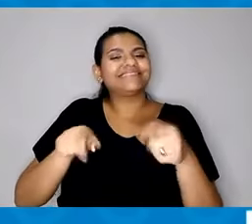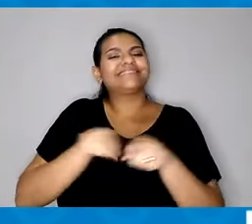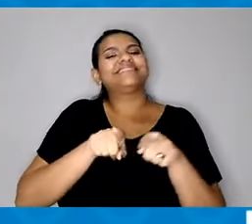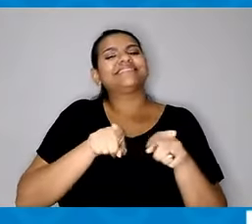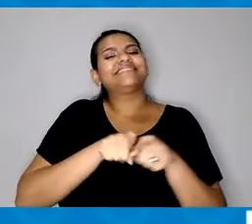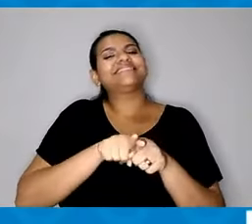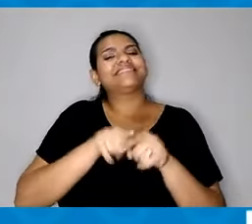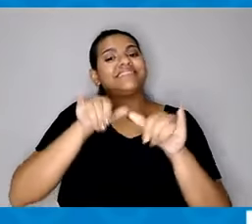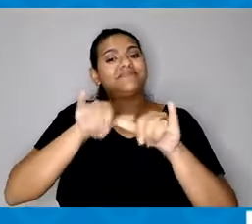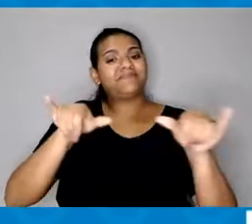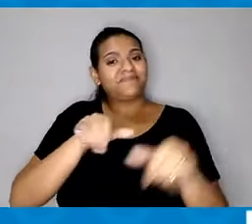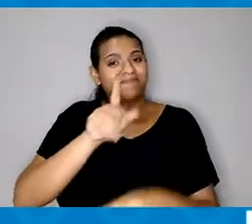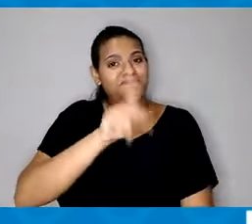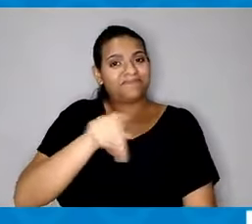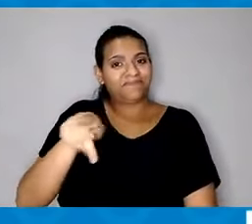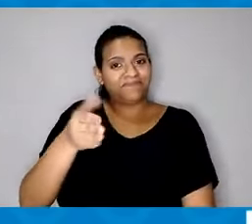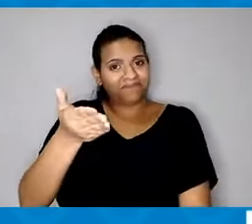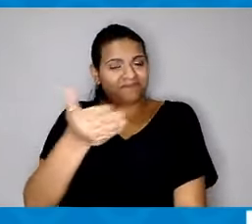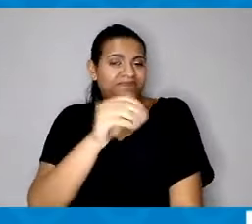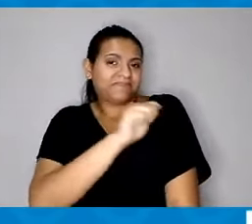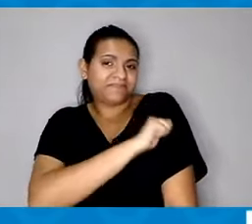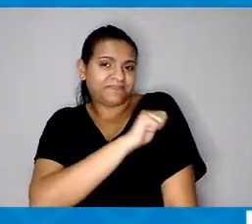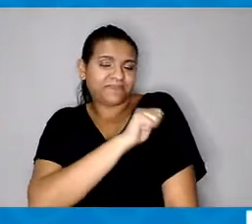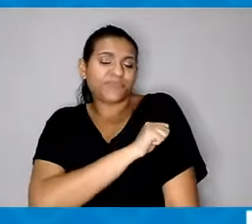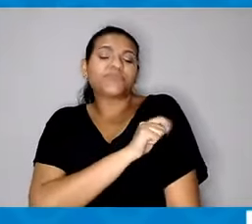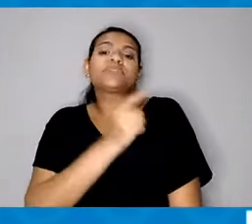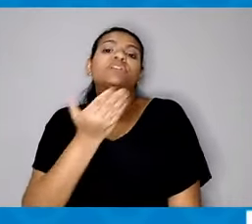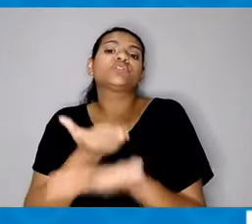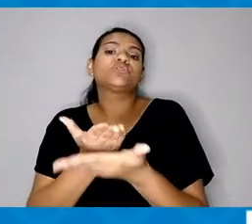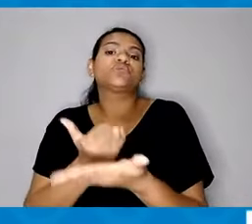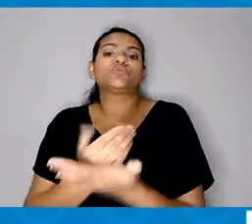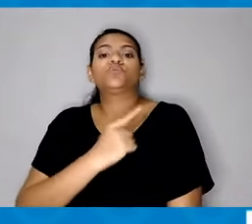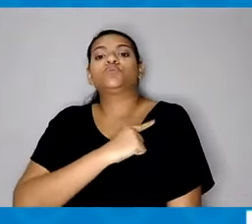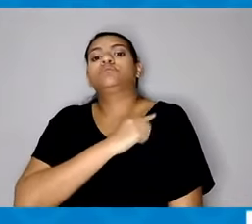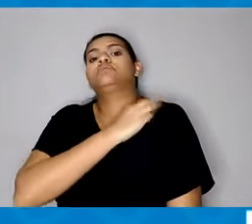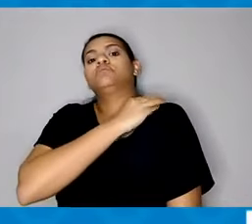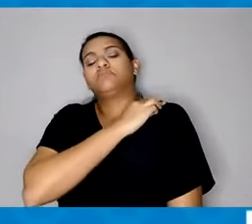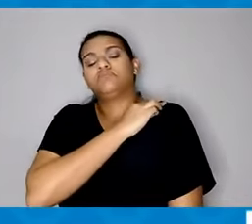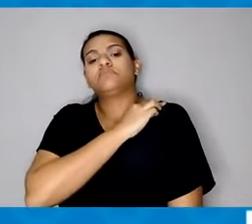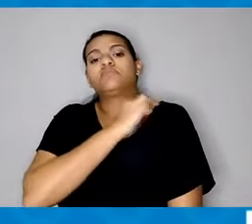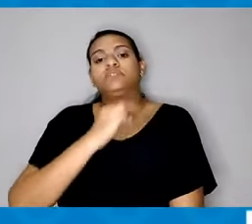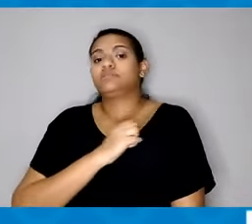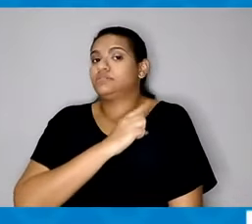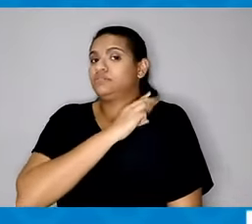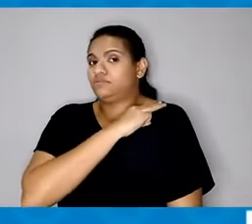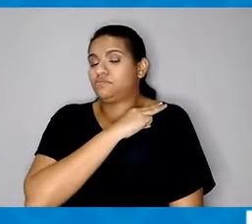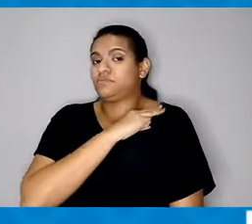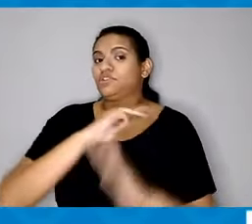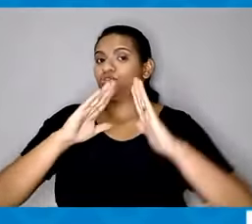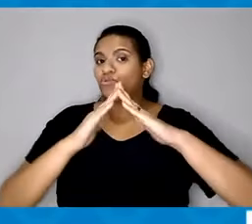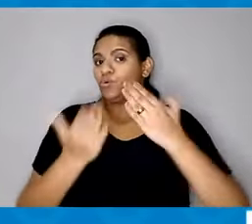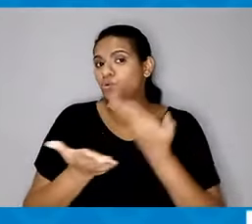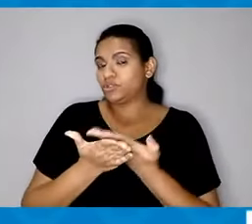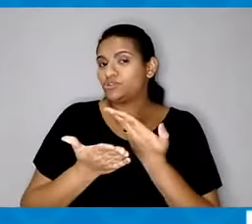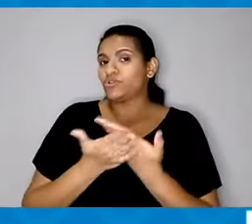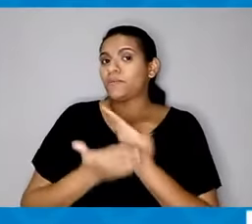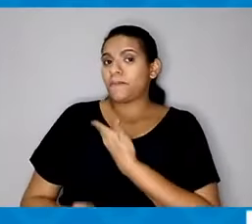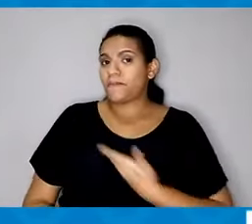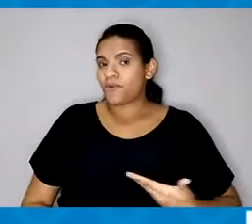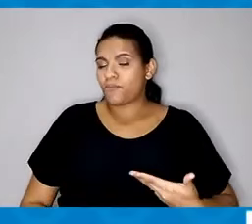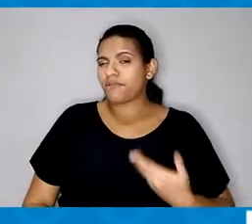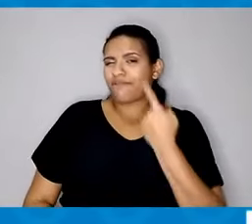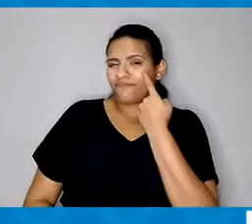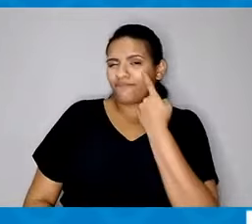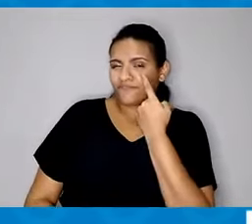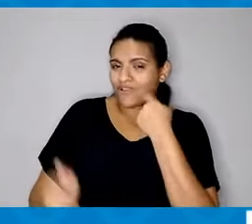e estudantes do ensino médio de escolas públicas de todo o Brasil, que preste atenção nesse recado que nós vamos dar agora